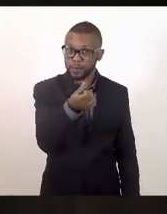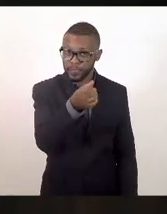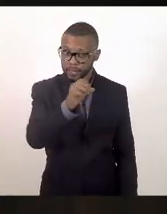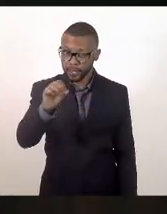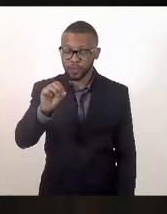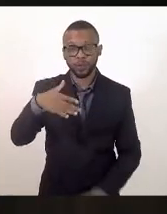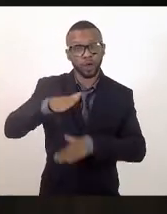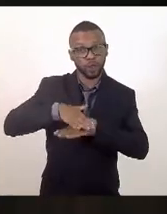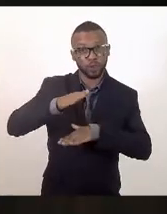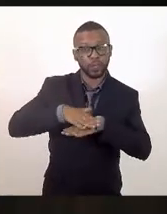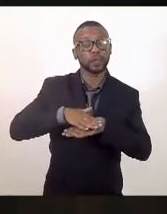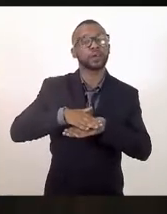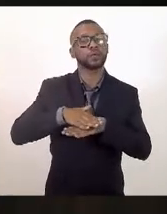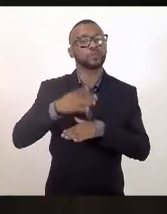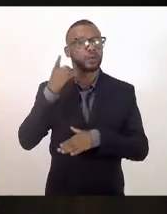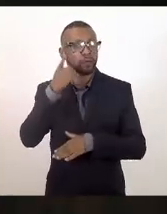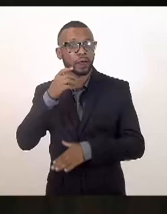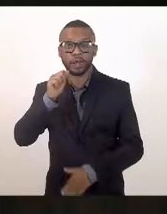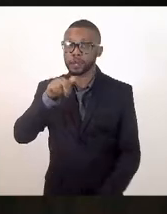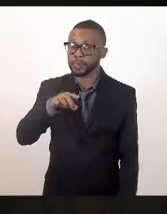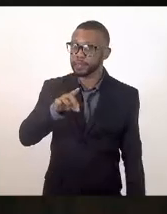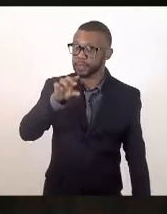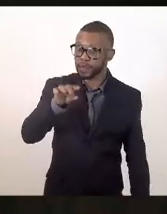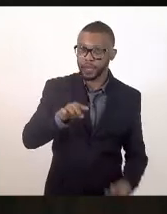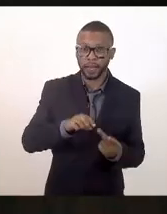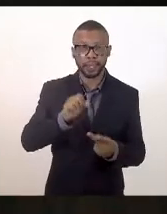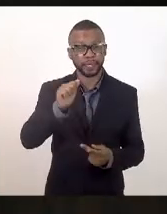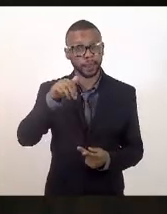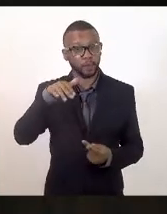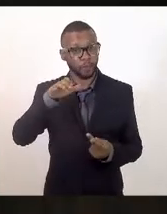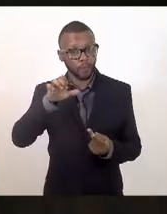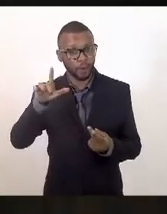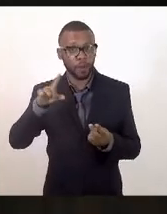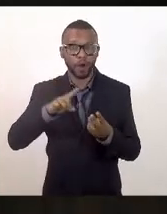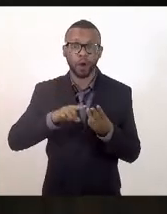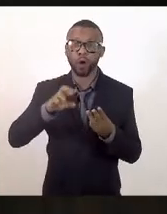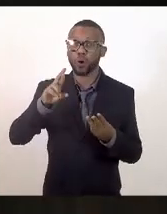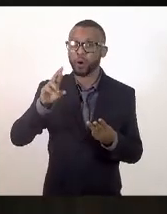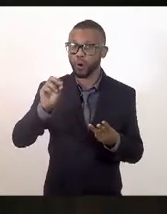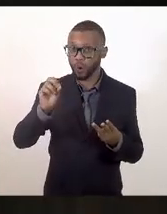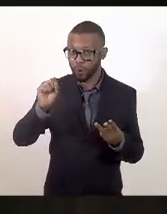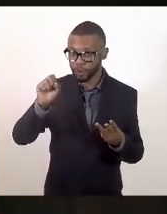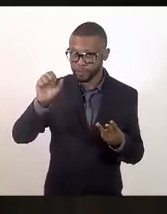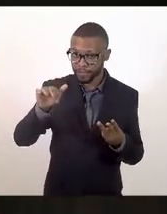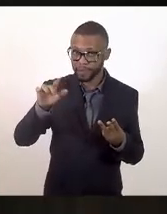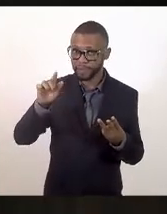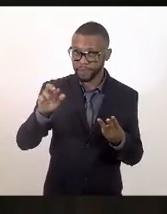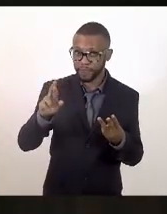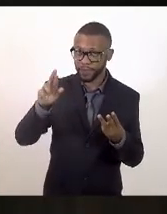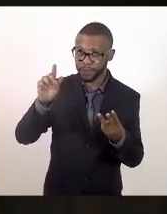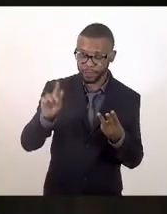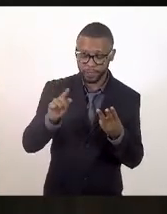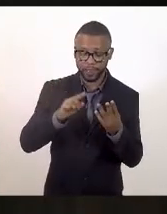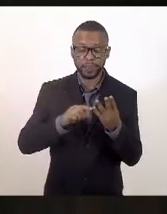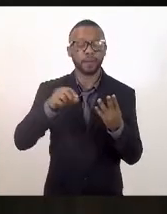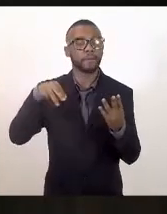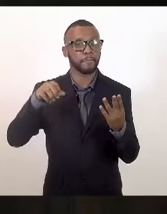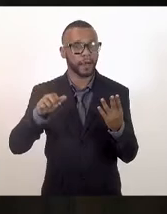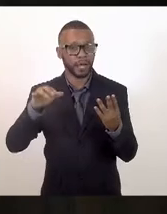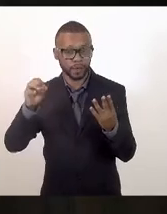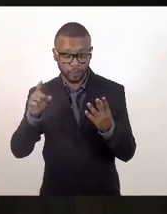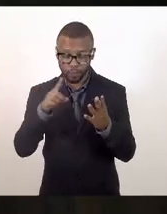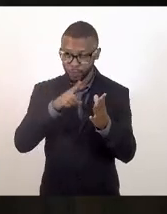dos deputados André Ceciliano, Samuel Malafaia, Rosenberg Reis e Márcio Gualberto. E agora também